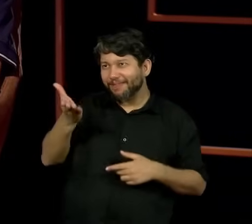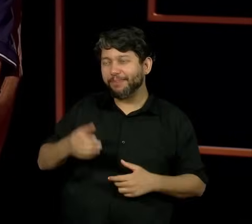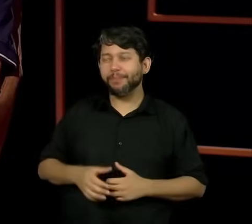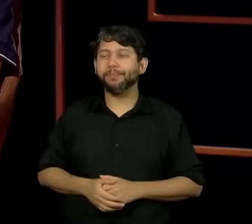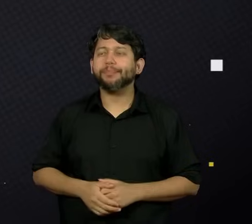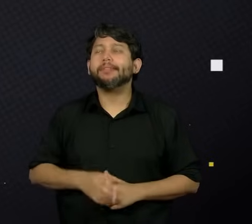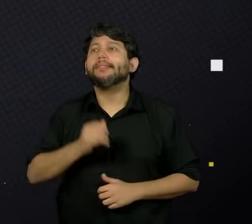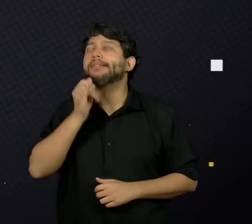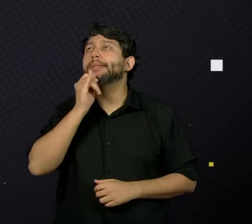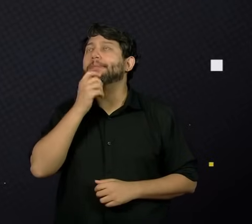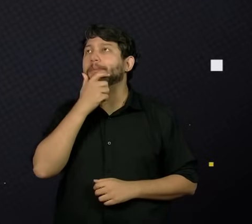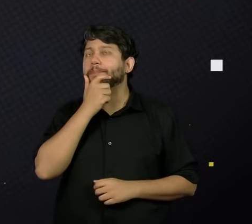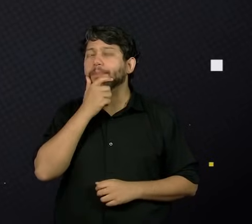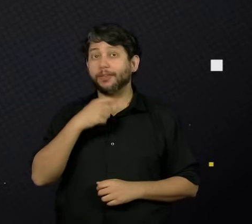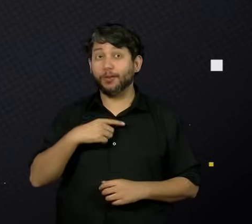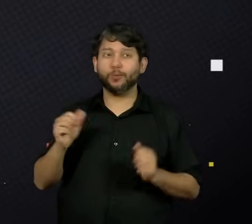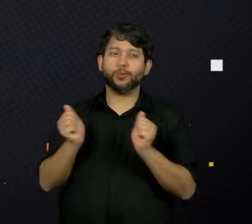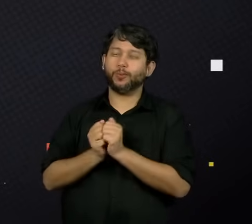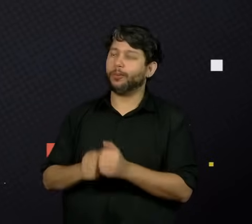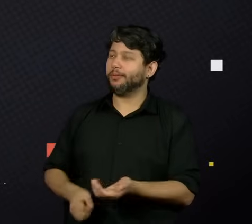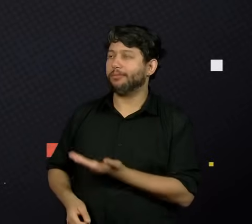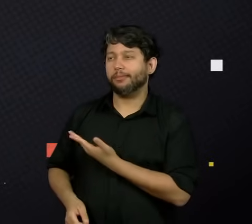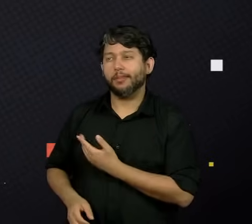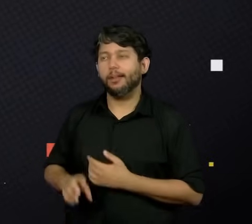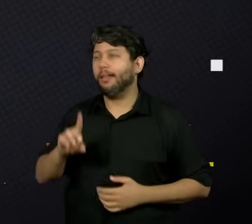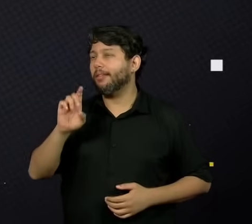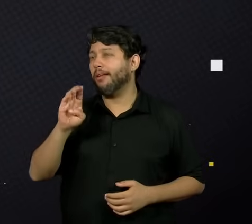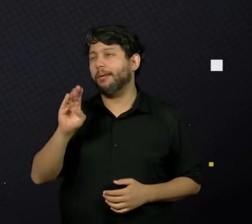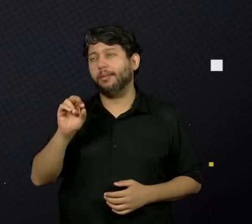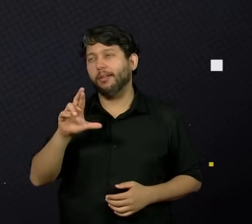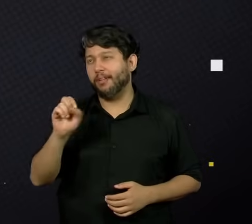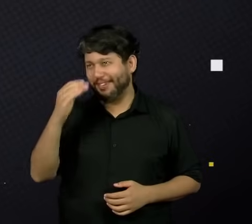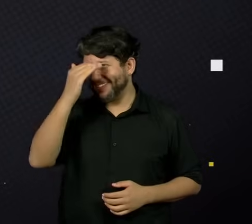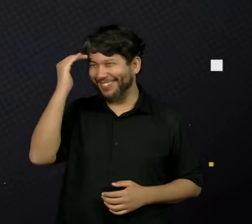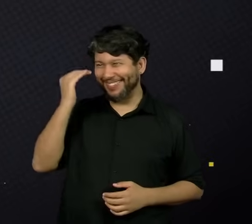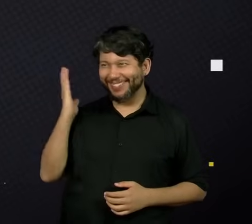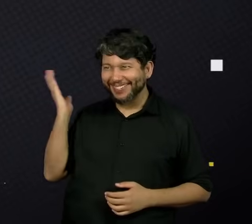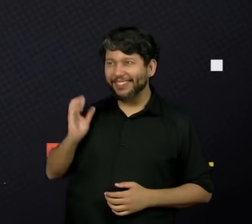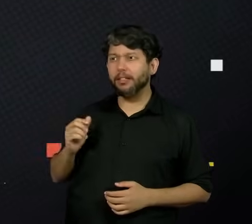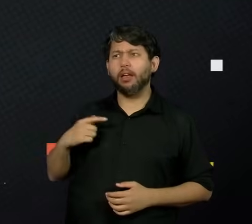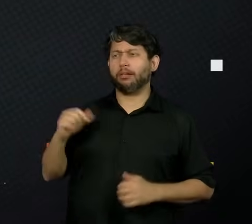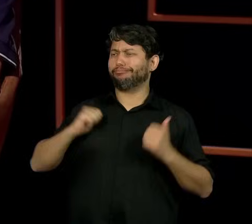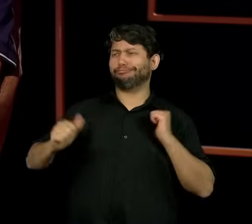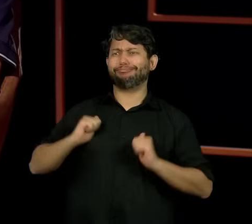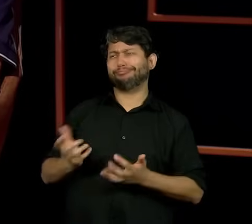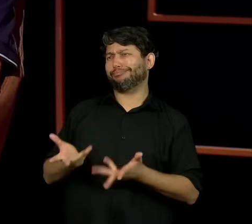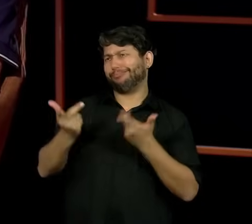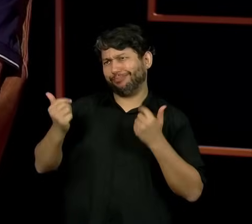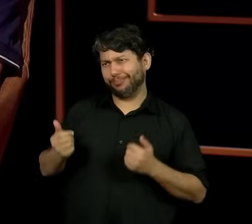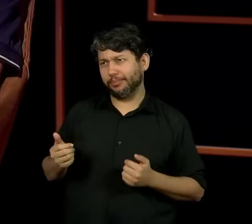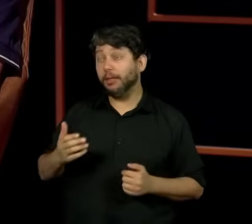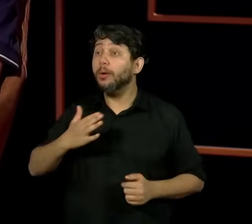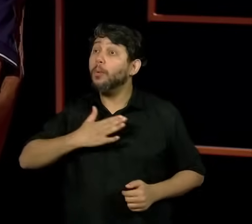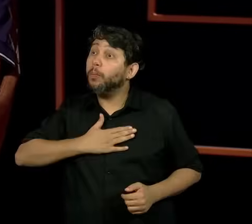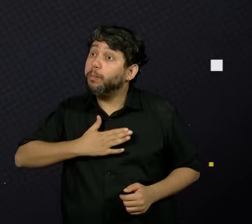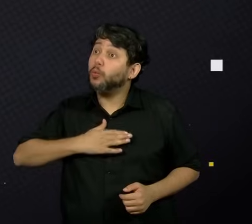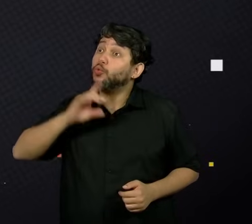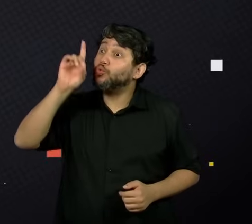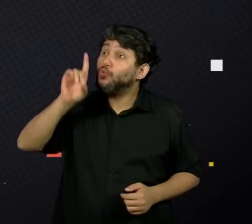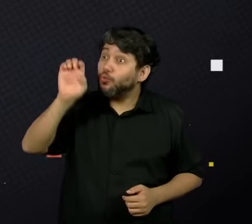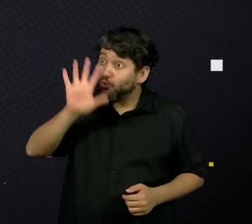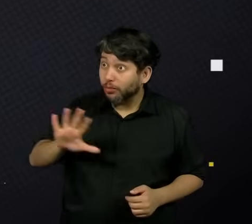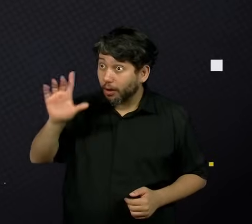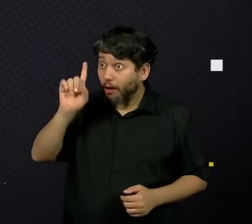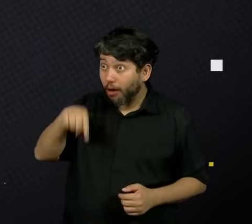com a Débora Duarte, uma grande atriz, e o meu diretor-geral era o